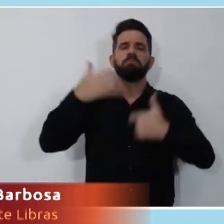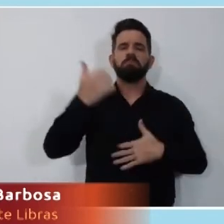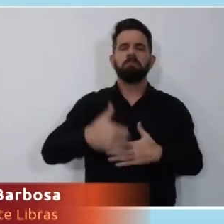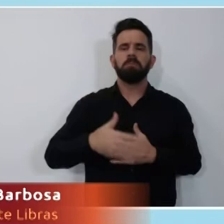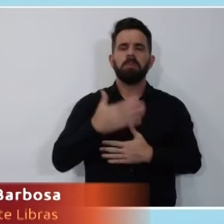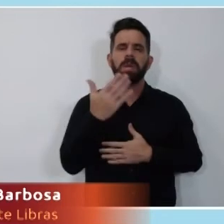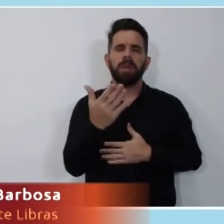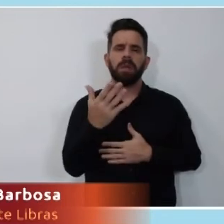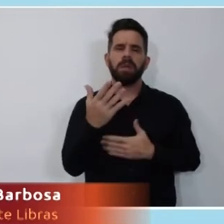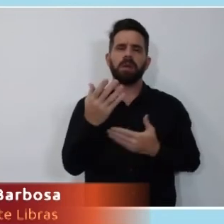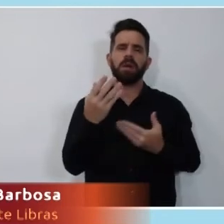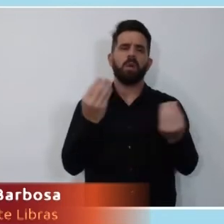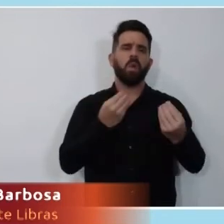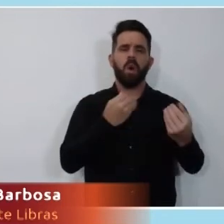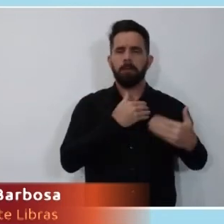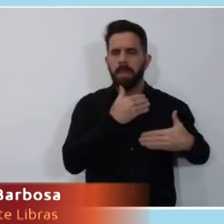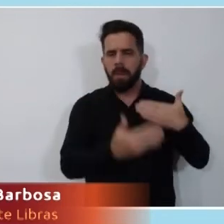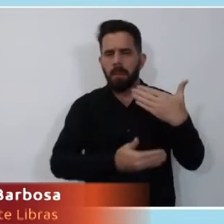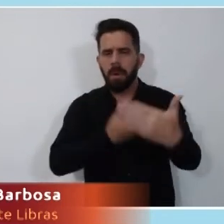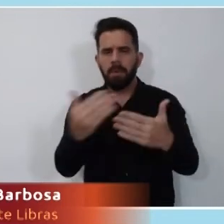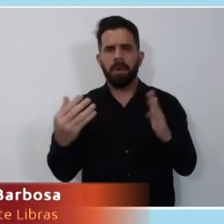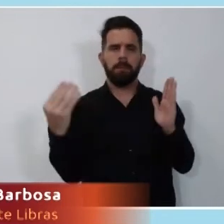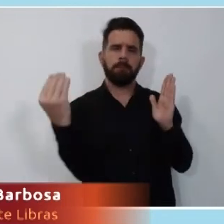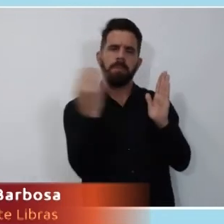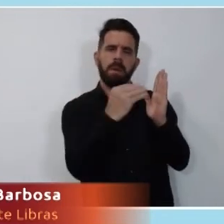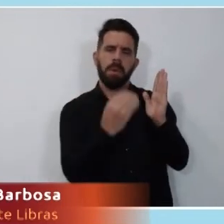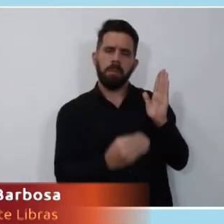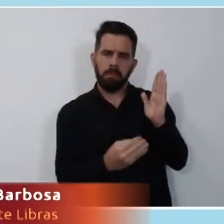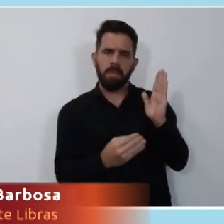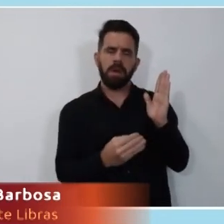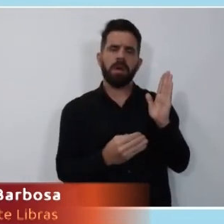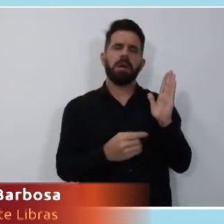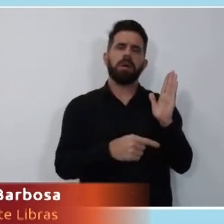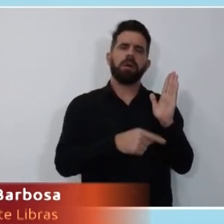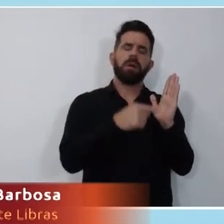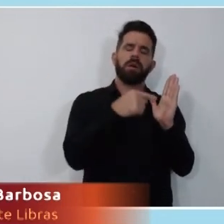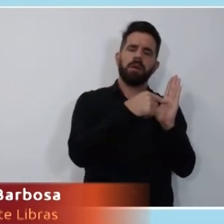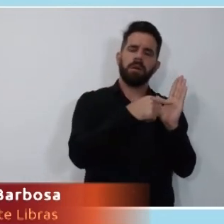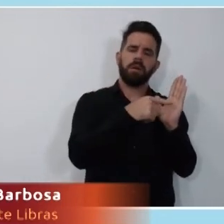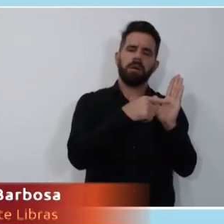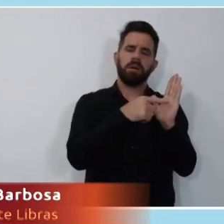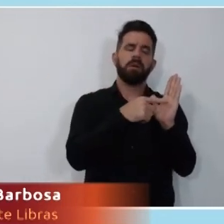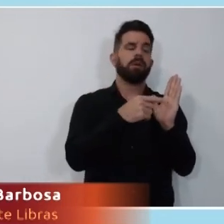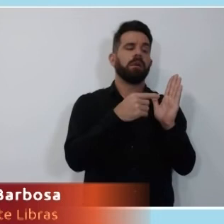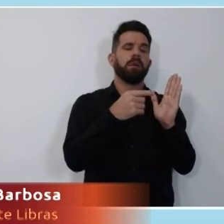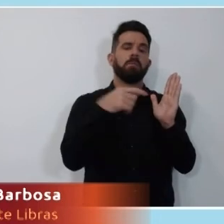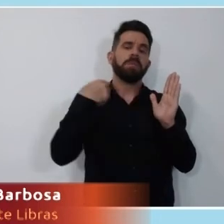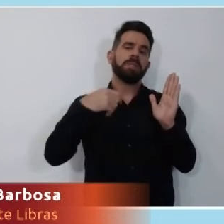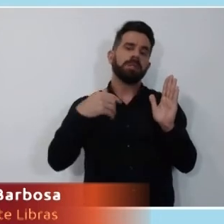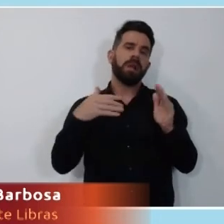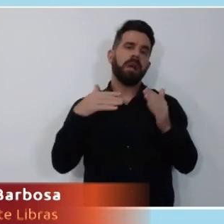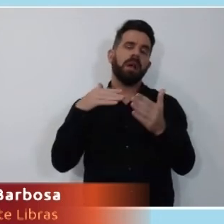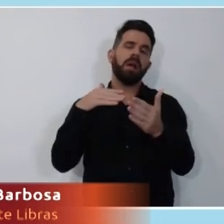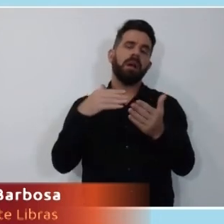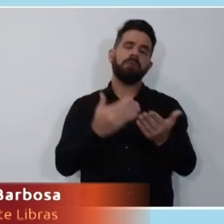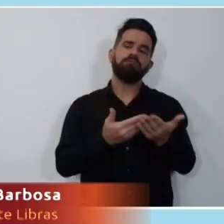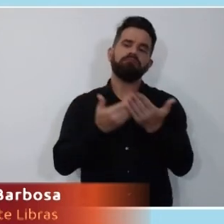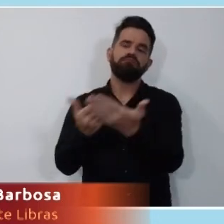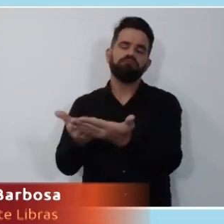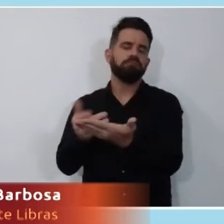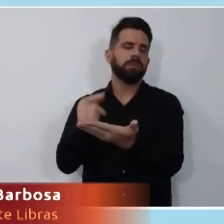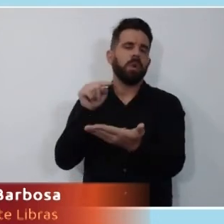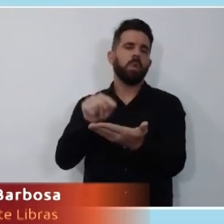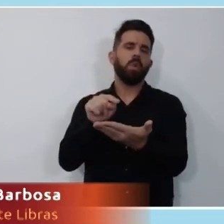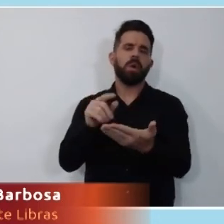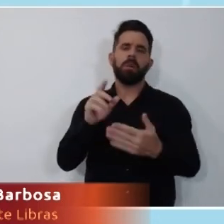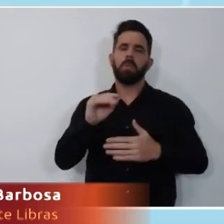plano e essas verbas federais, de forma também que elas auxiliam a mobilidade urbana de Goiânia,